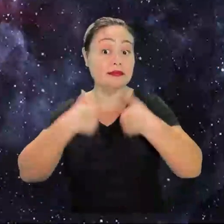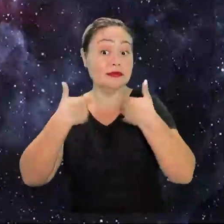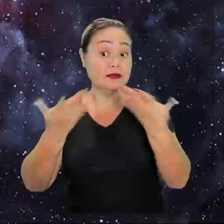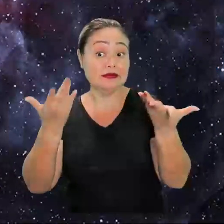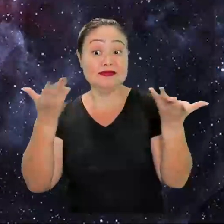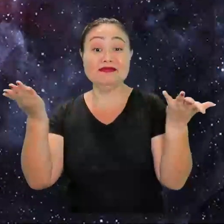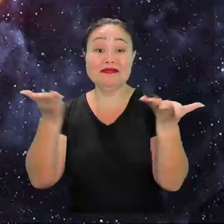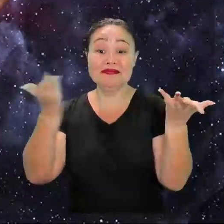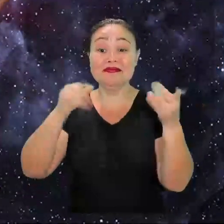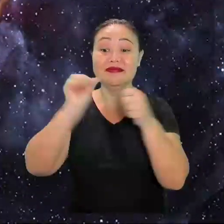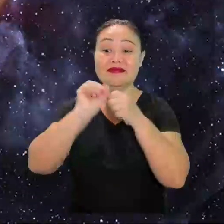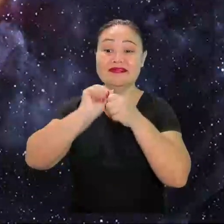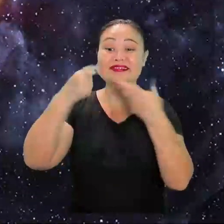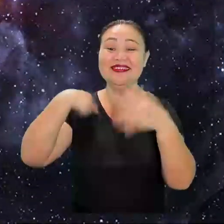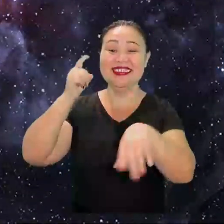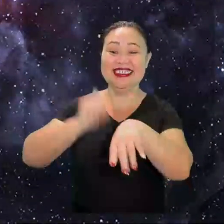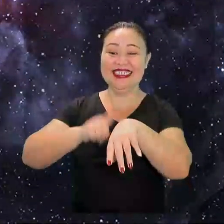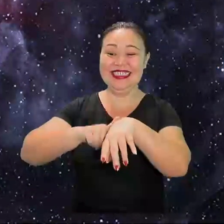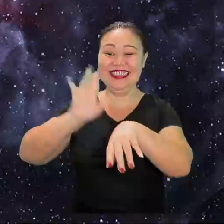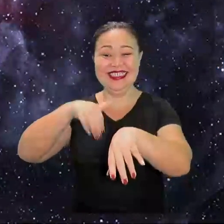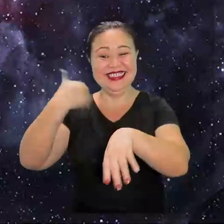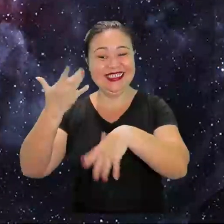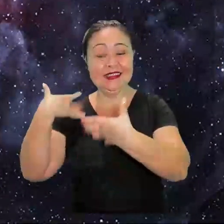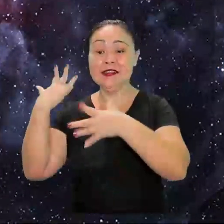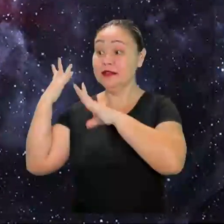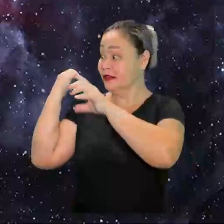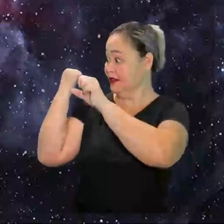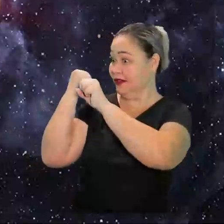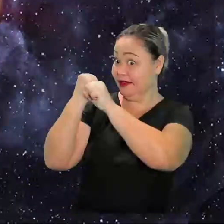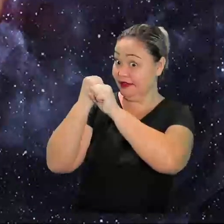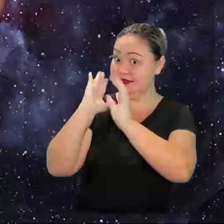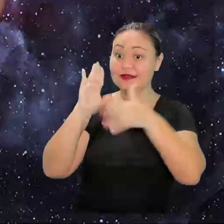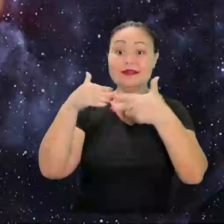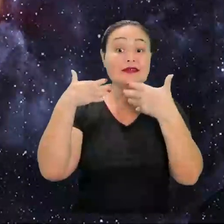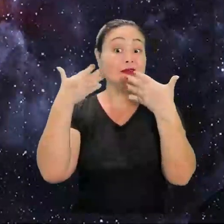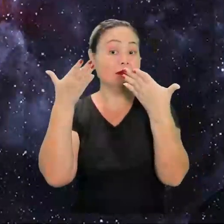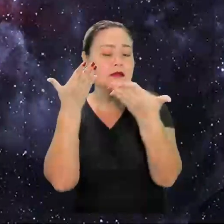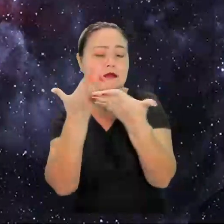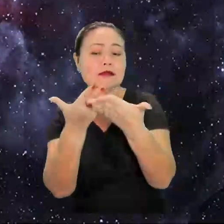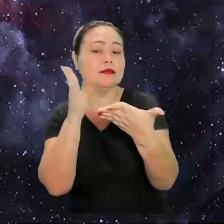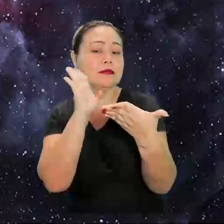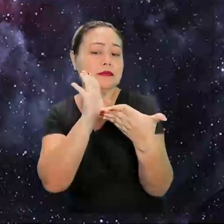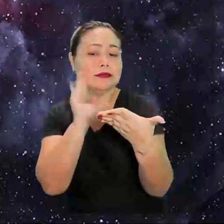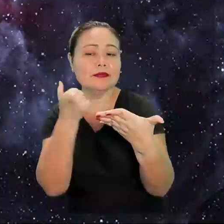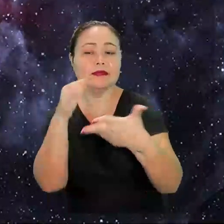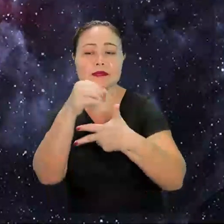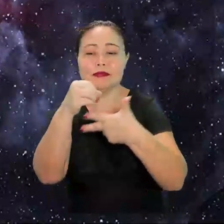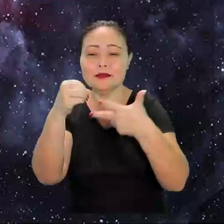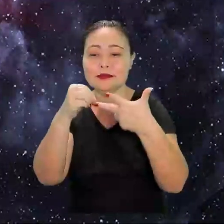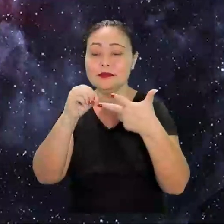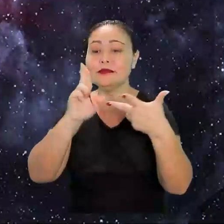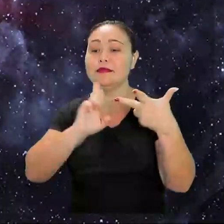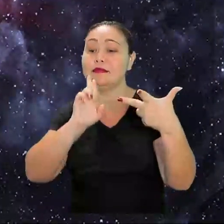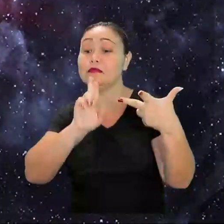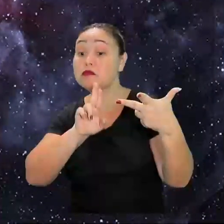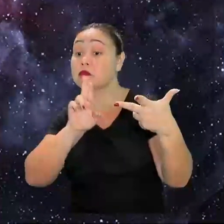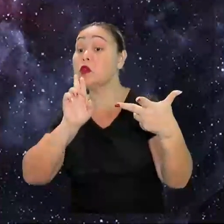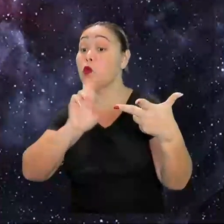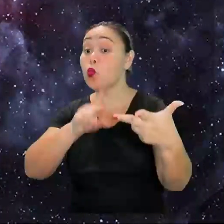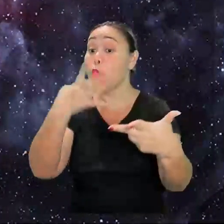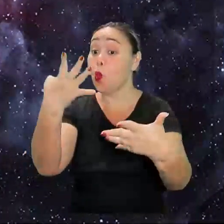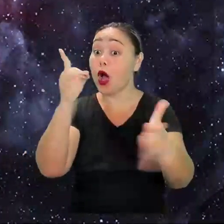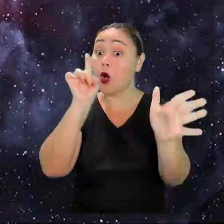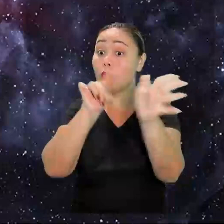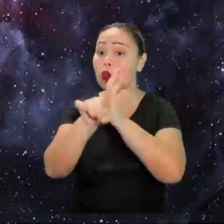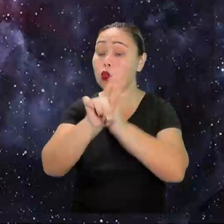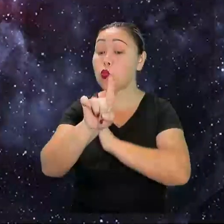Então agora é a hora, né? Vamos à nossa revisão de uma aula muito bacana do Enem, onde a gente resolveu 4 questões. 4